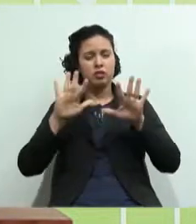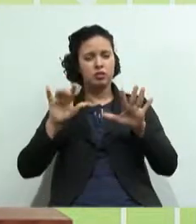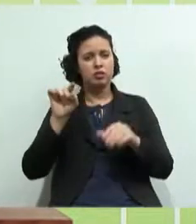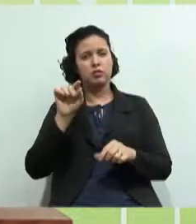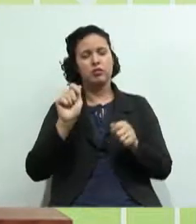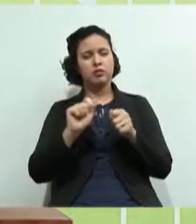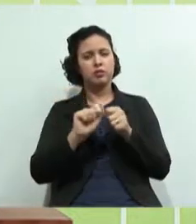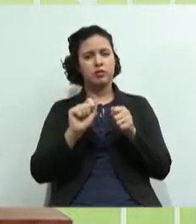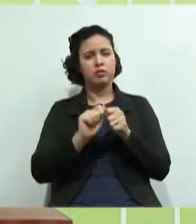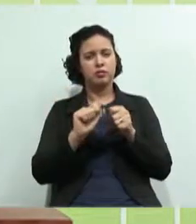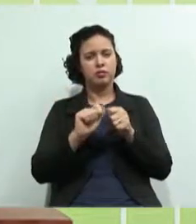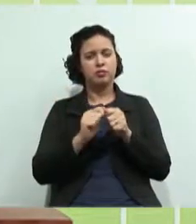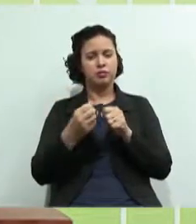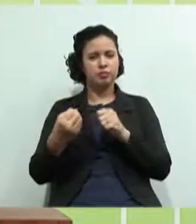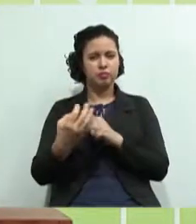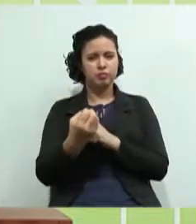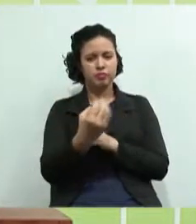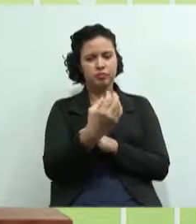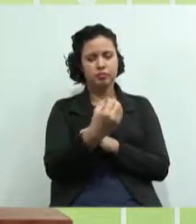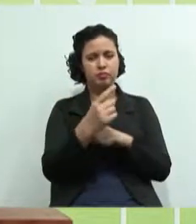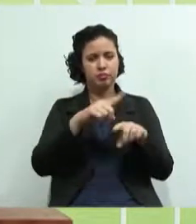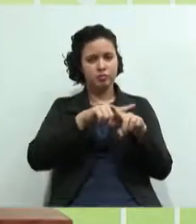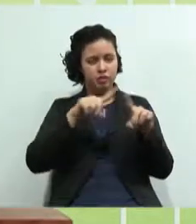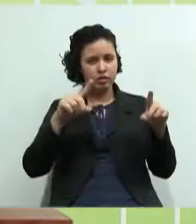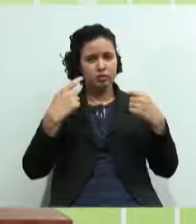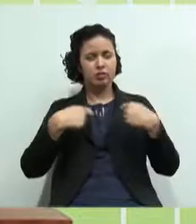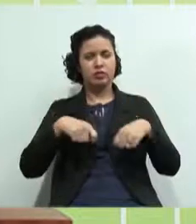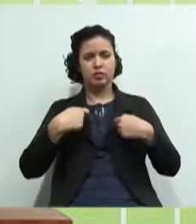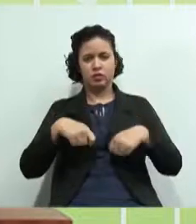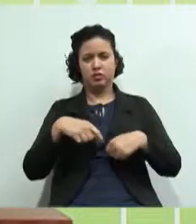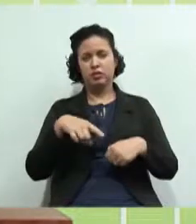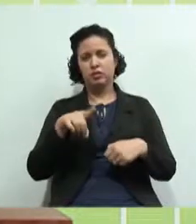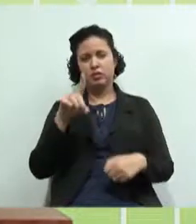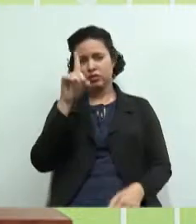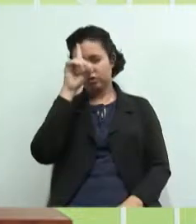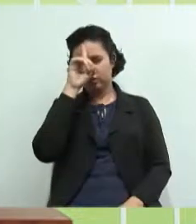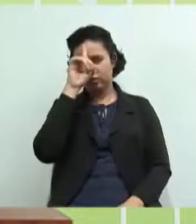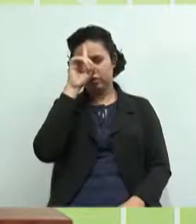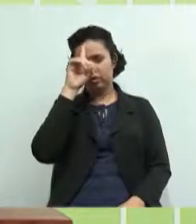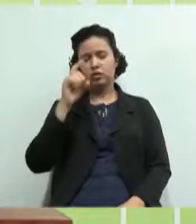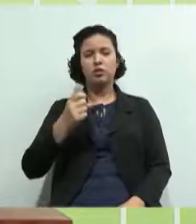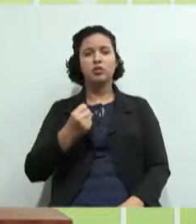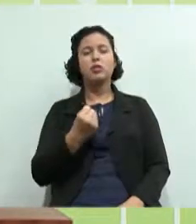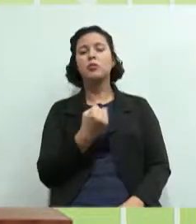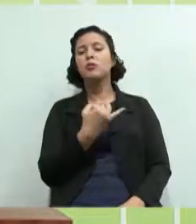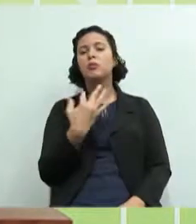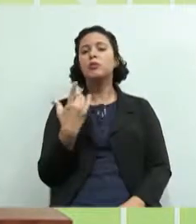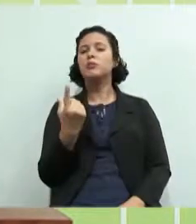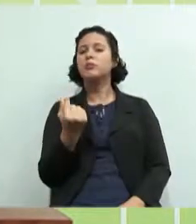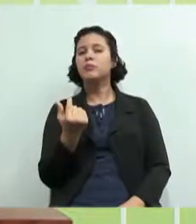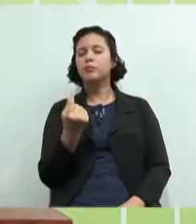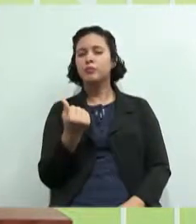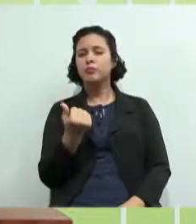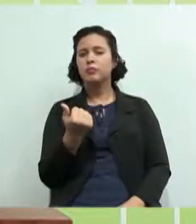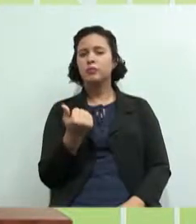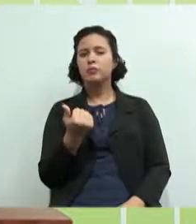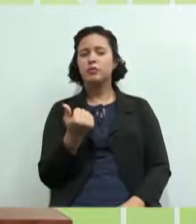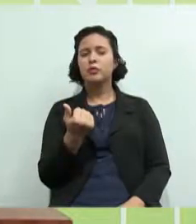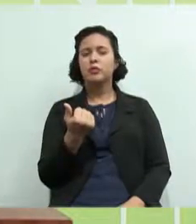quer fazer uma viagem, né? Mas essa viagem ela precisa ter data, ela precisa saber quanto que ela vai custar. Essa viagem precisa